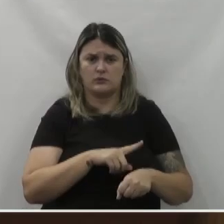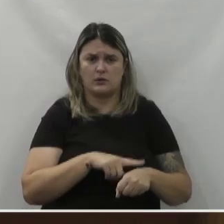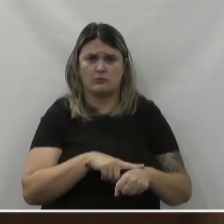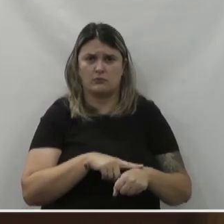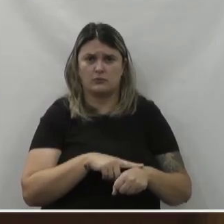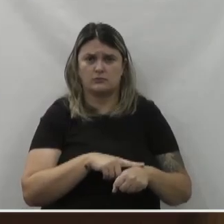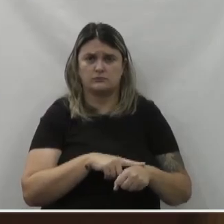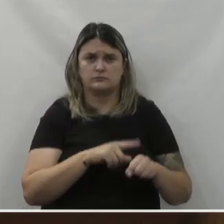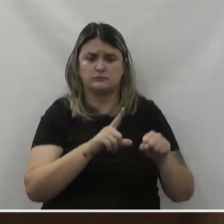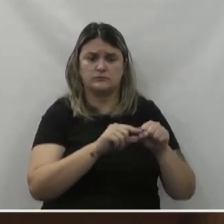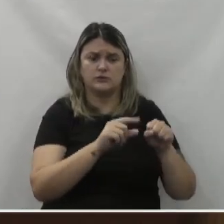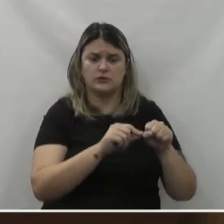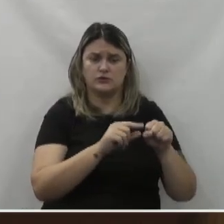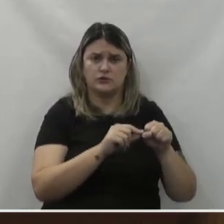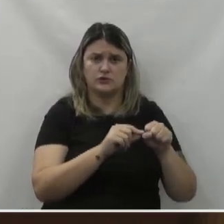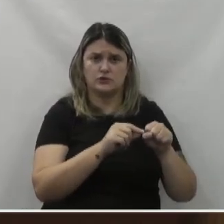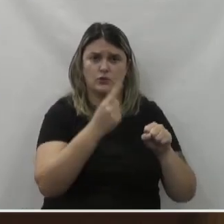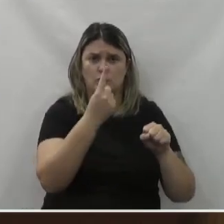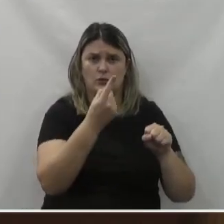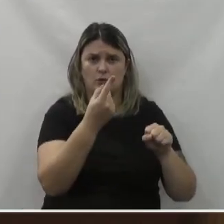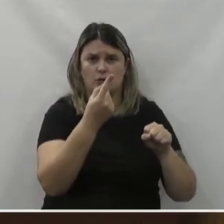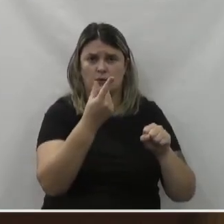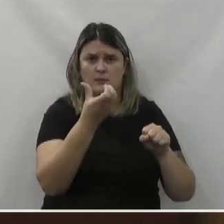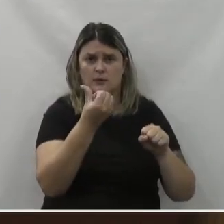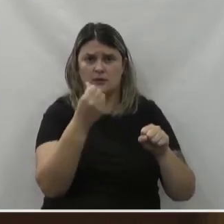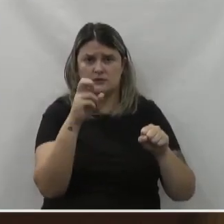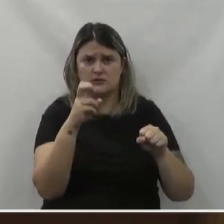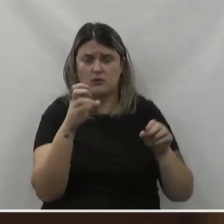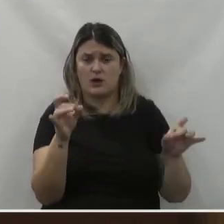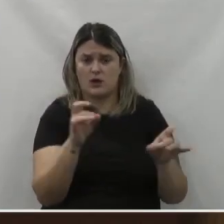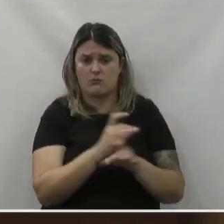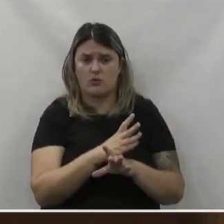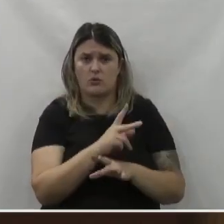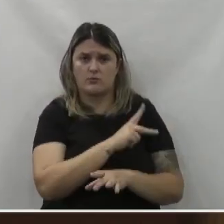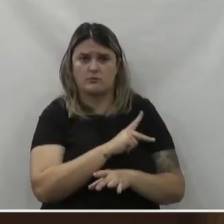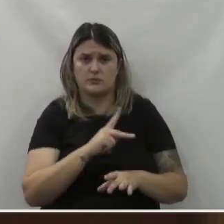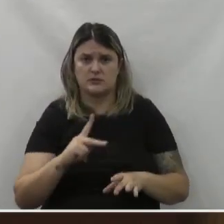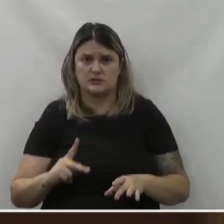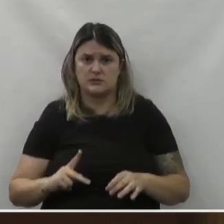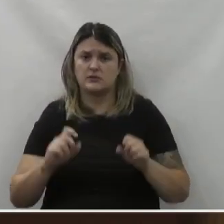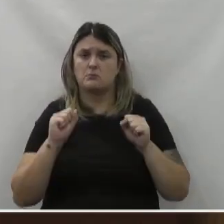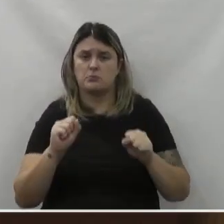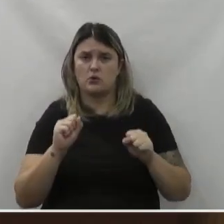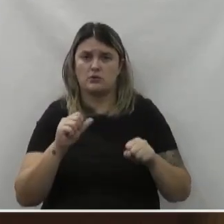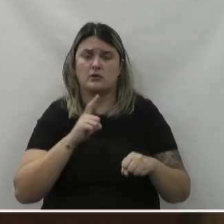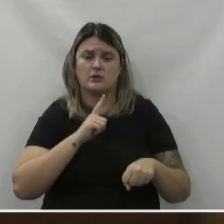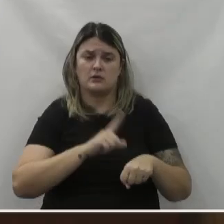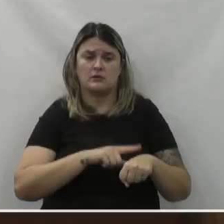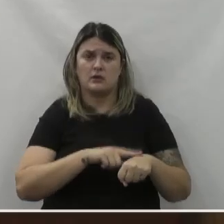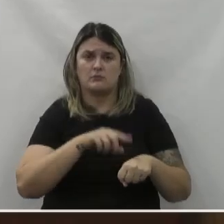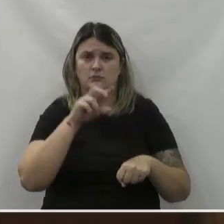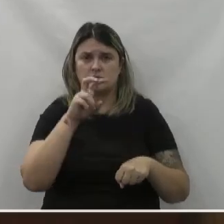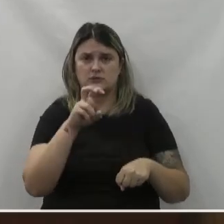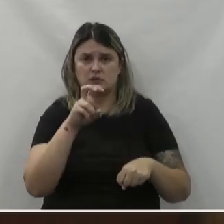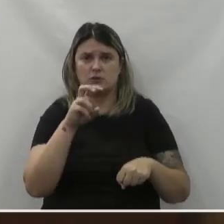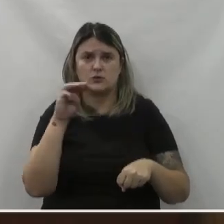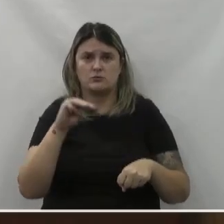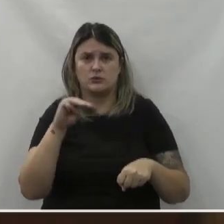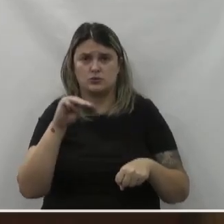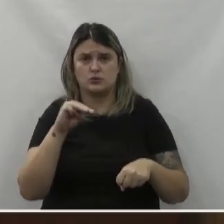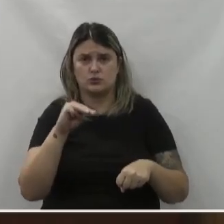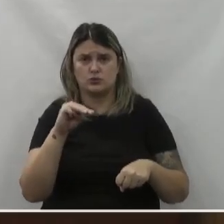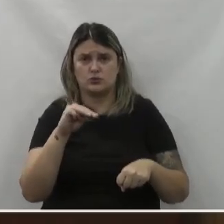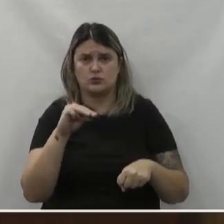no artigo 165, vereador, esgotada a ordem do dia, o presidente considerar, pelo prazo de 5 minutos, a palavra aos demais,